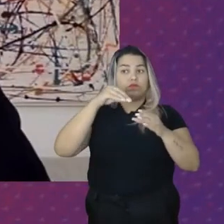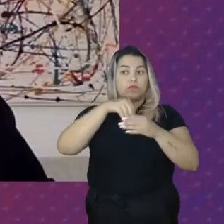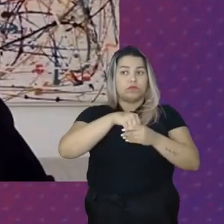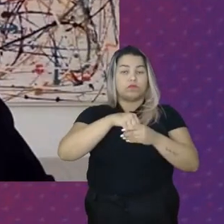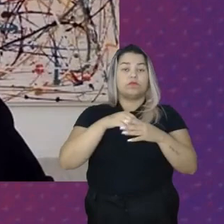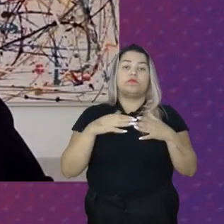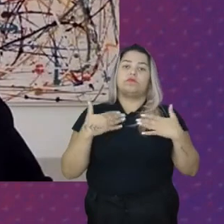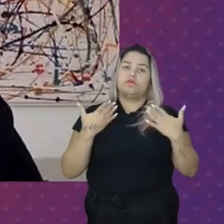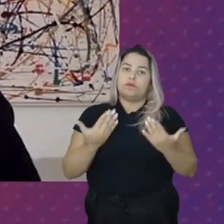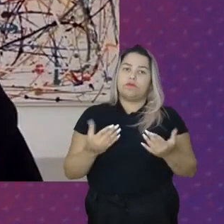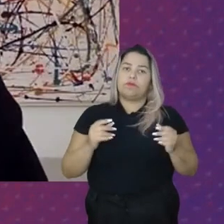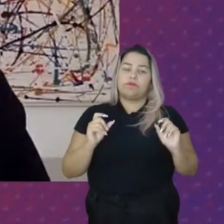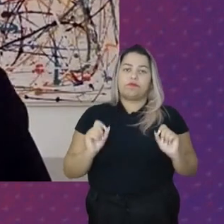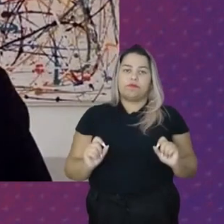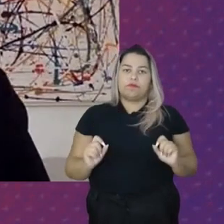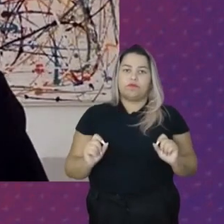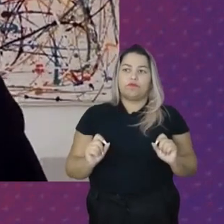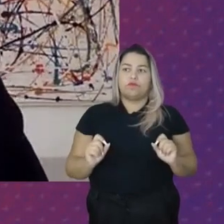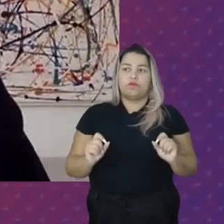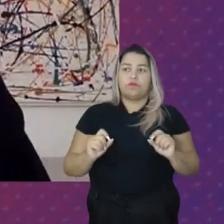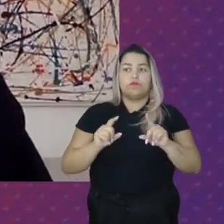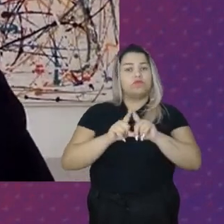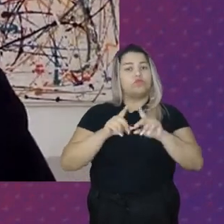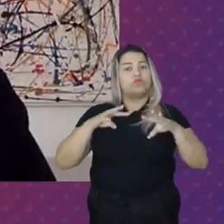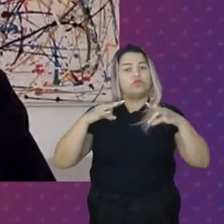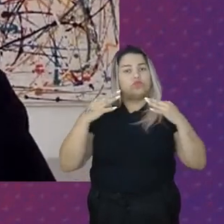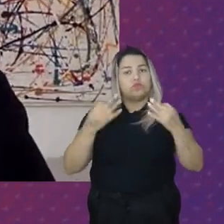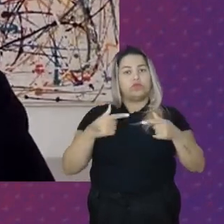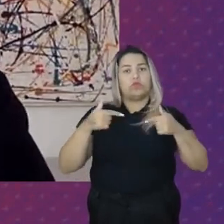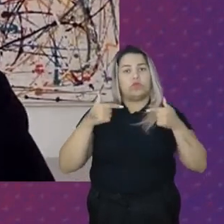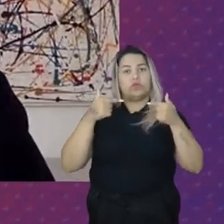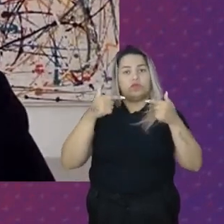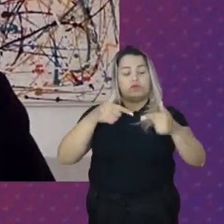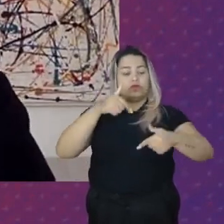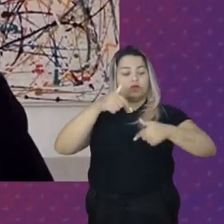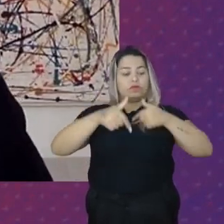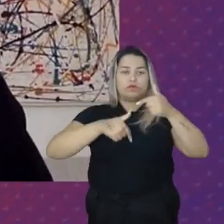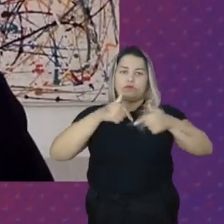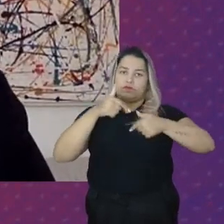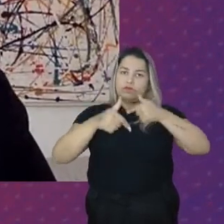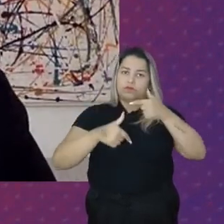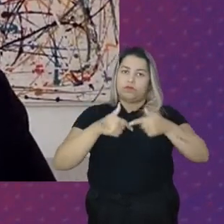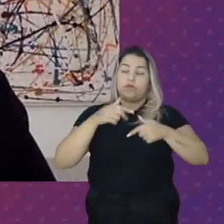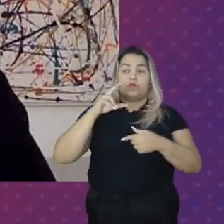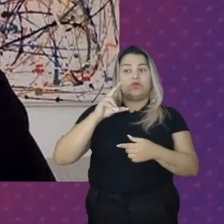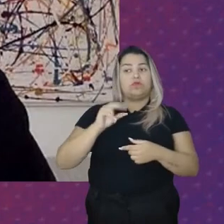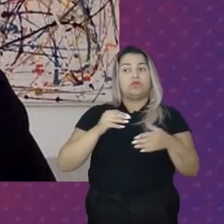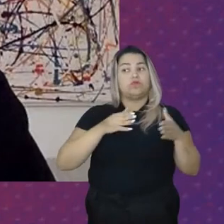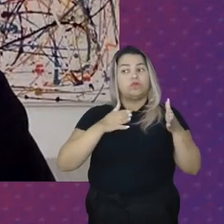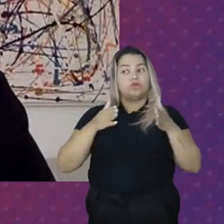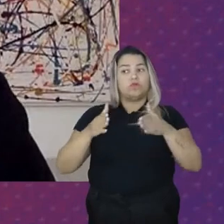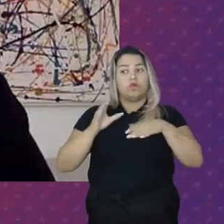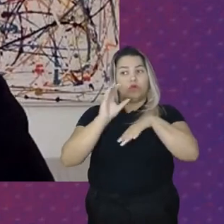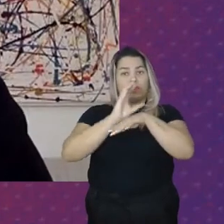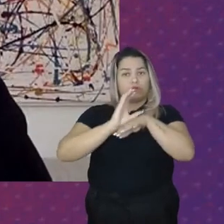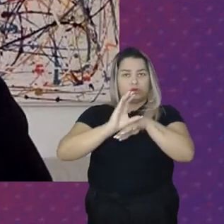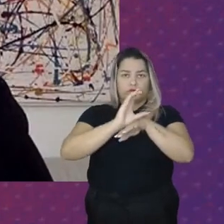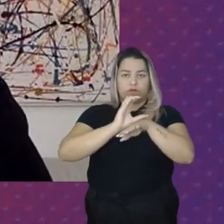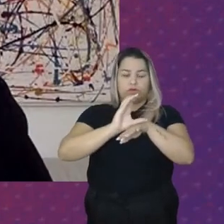Então, em que pese toda a luta das trabalhadoras domésticas no processo